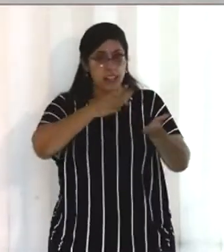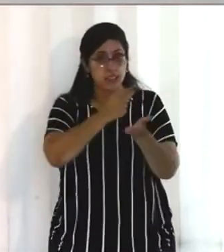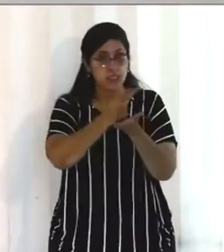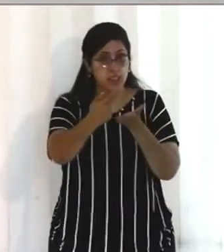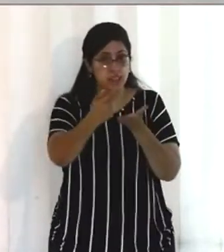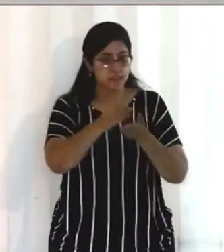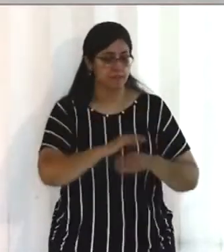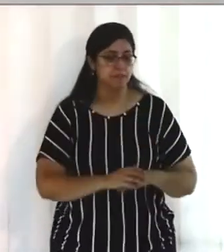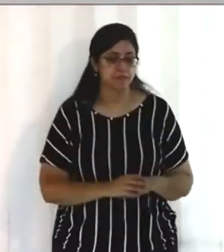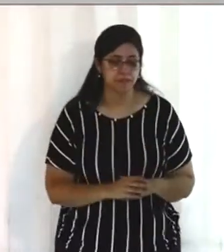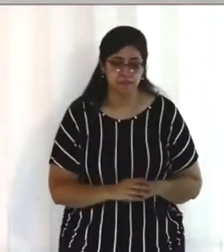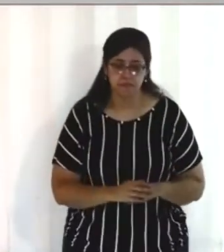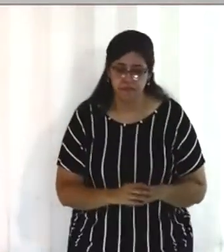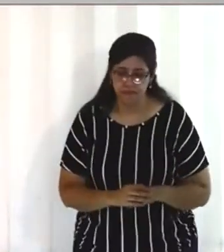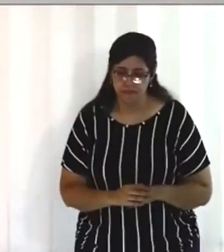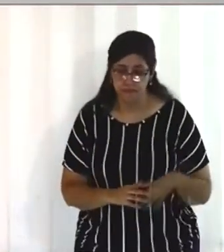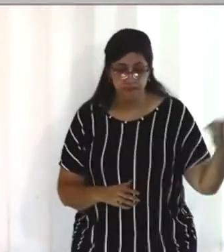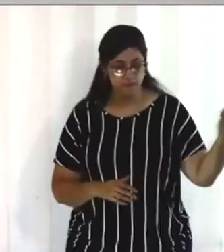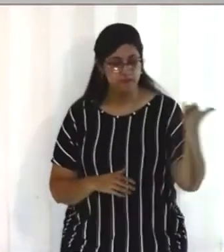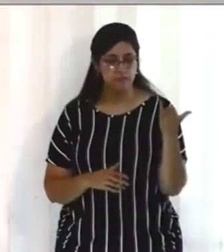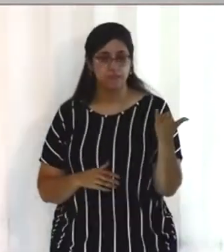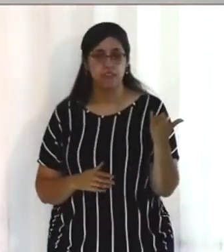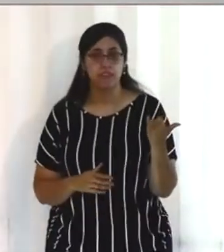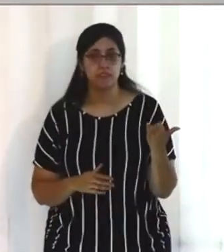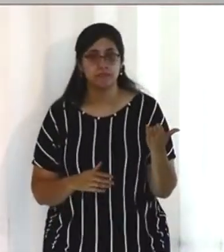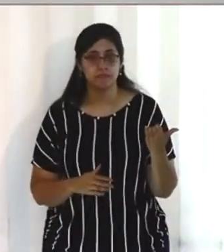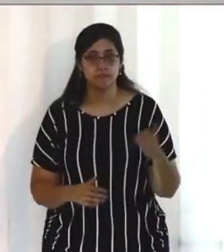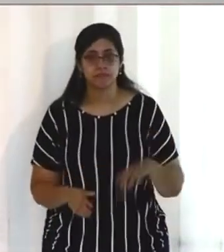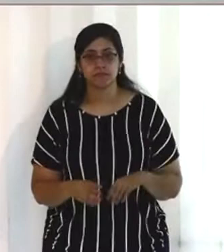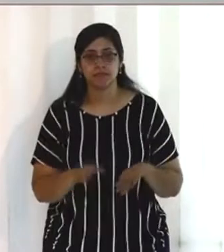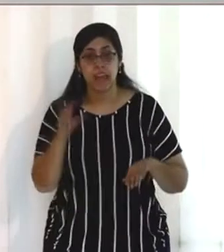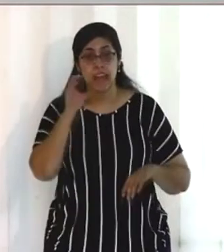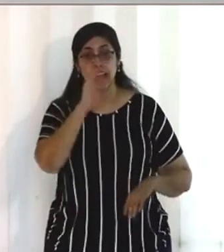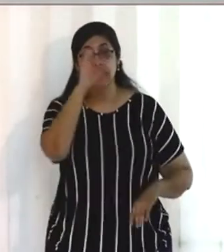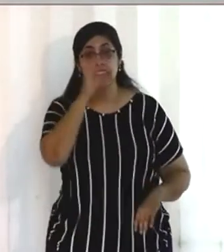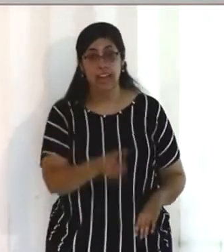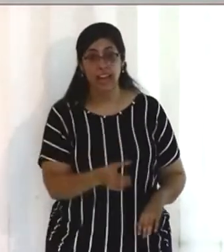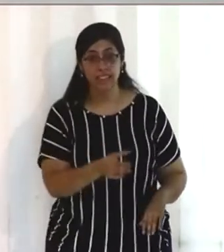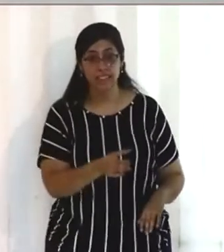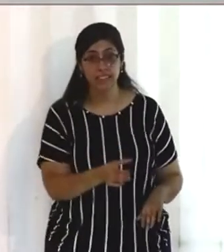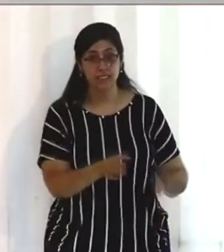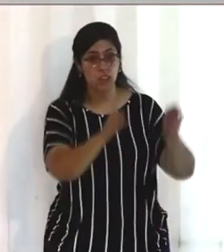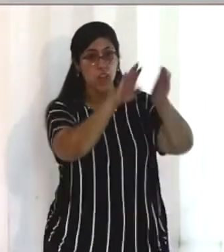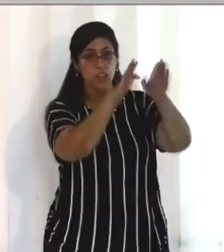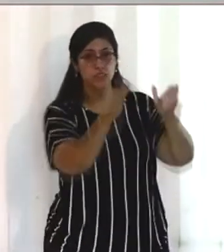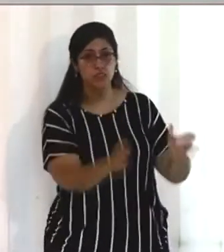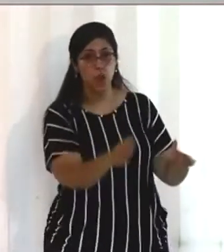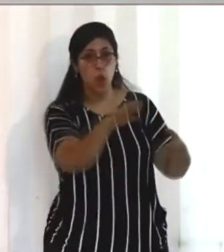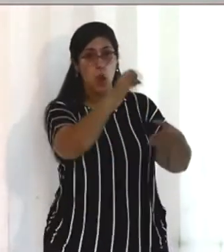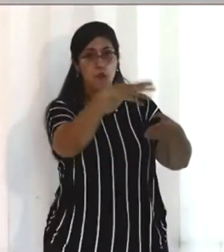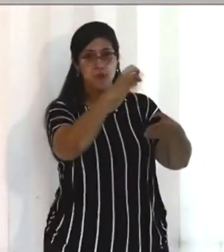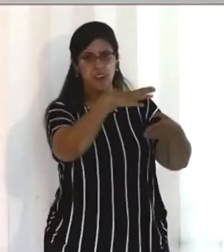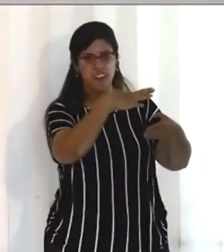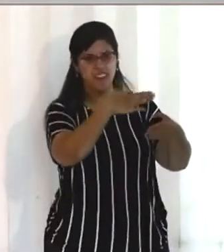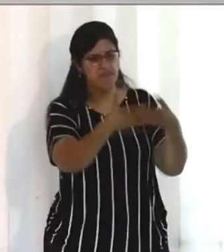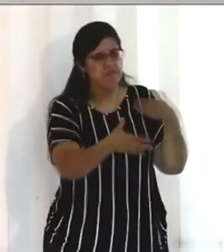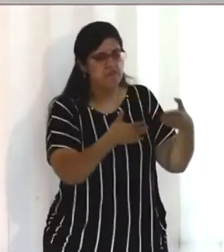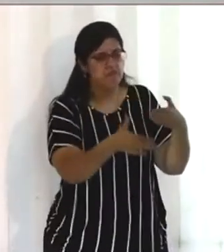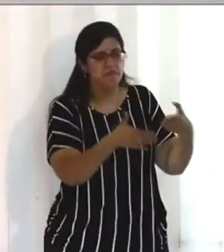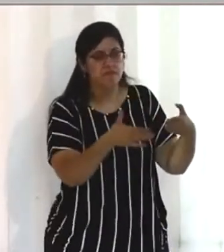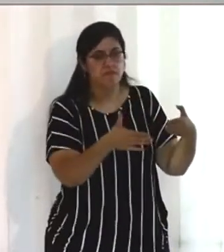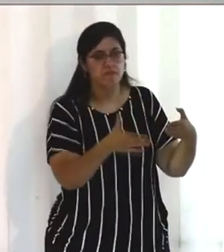da terra, uma oferta ao Senhor. Abel, por sua vez, trouxe das primícias do seu rebanho e da gordura